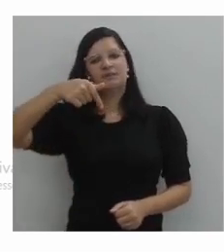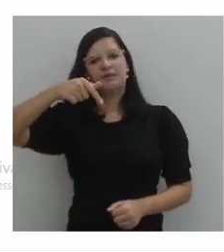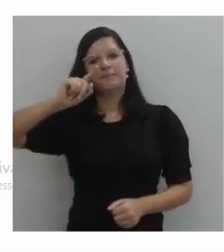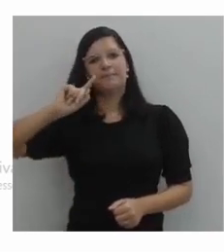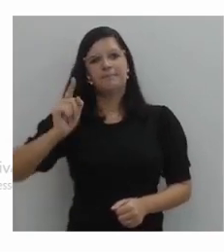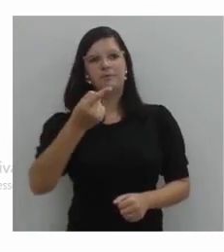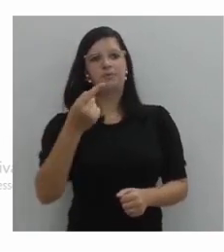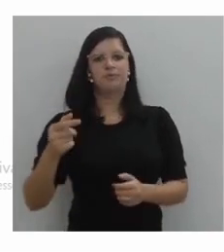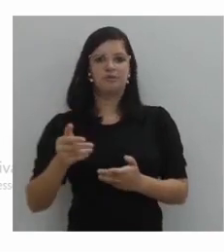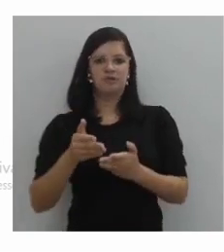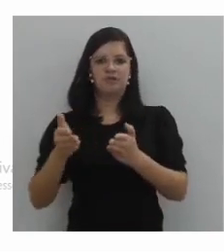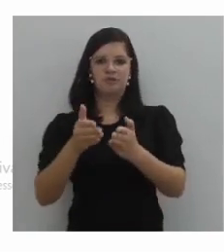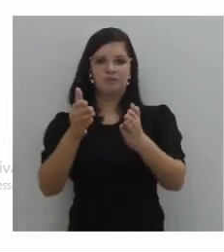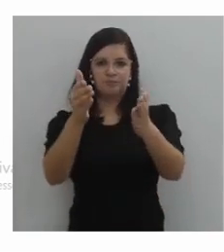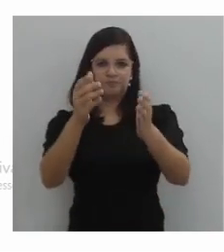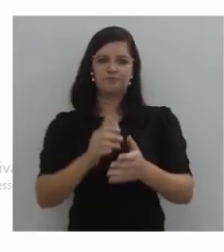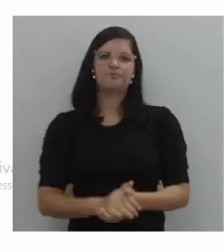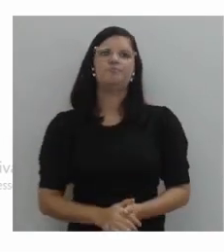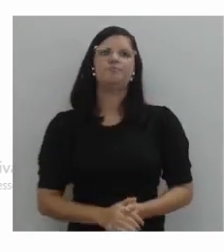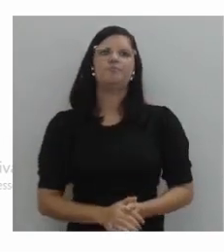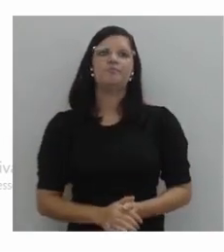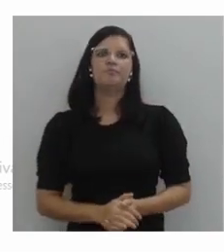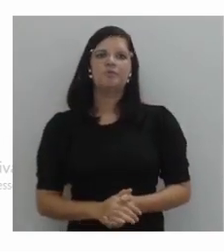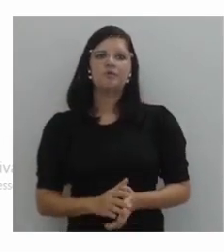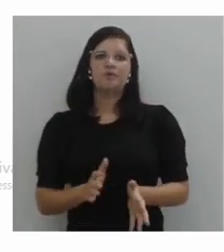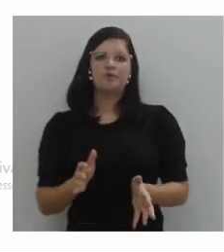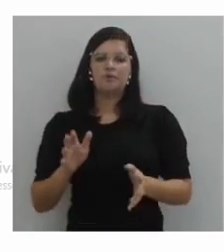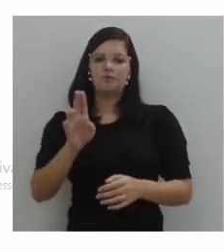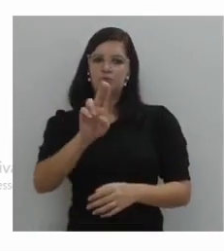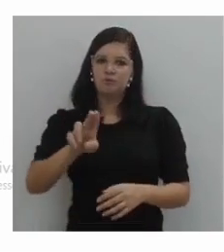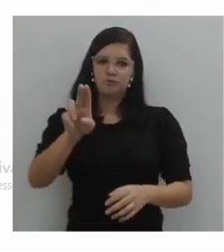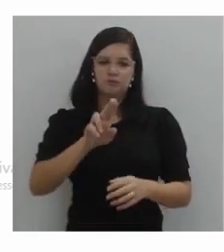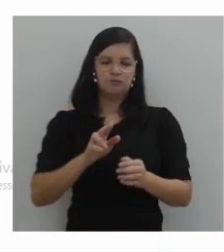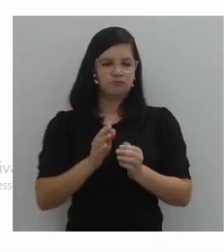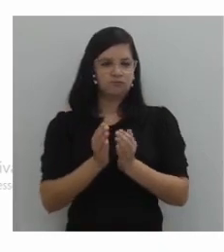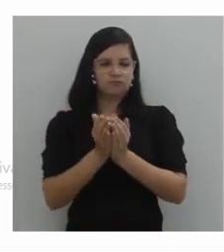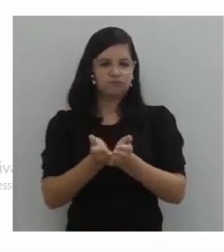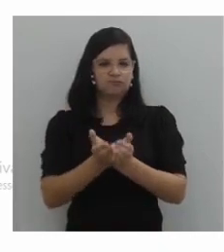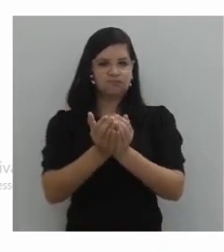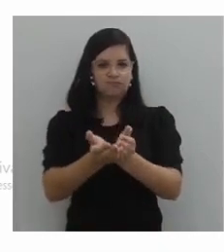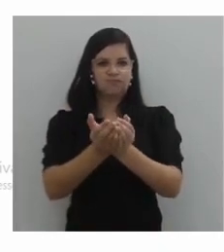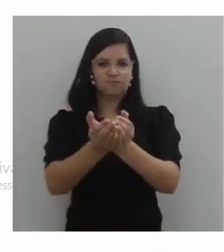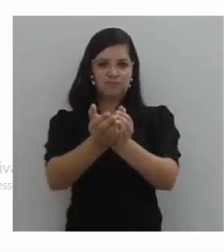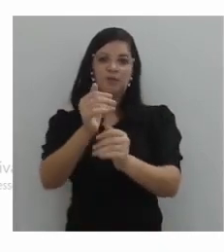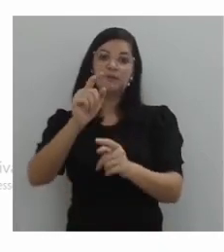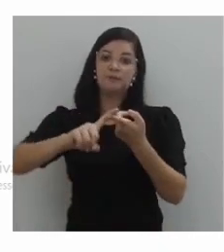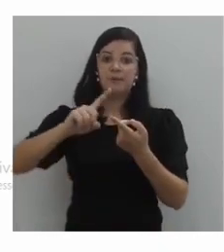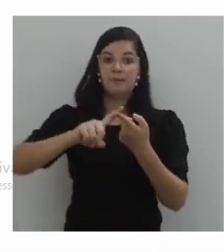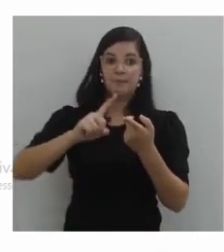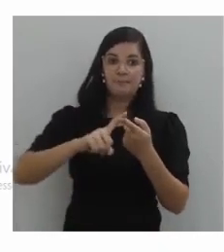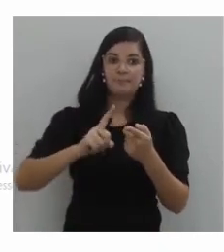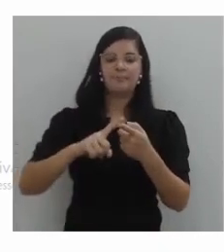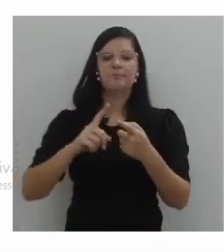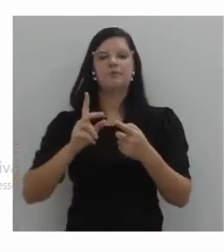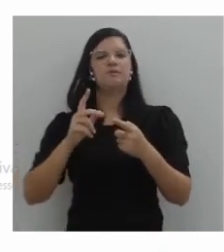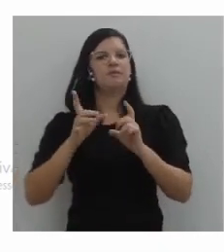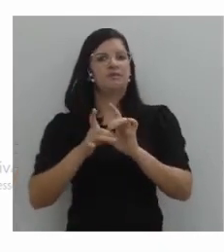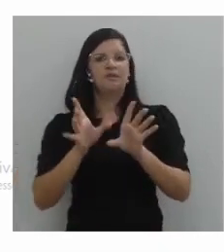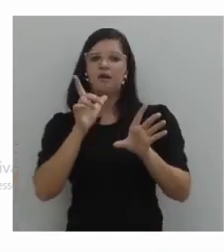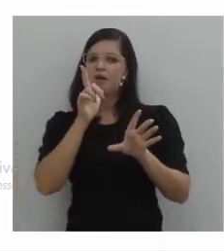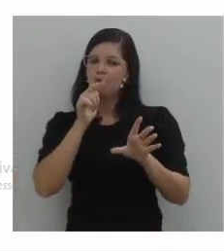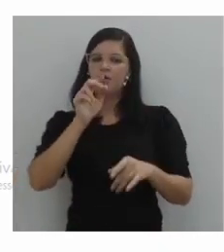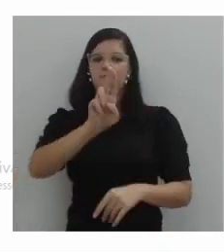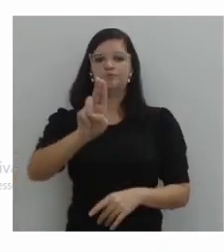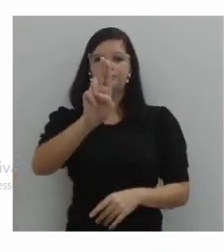mil rios, tá? Há um amplo uso também de navegação e um maior potencial hidráulico